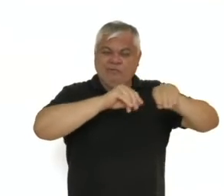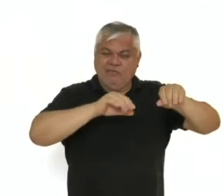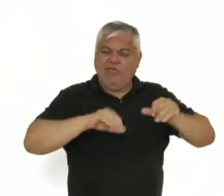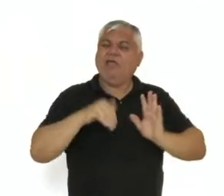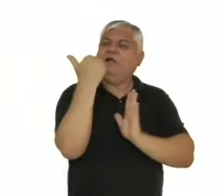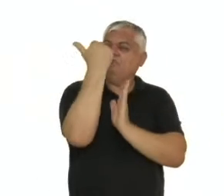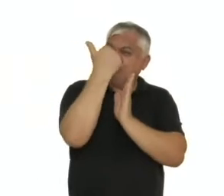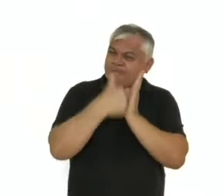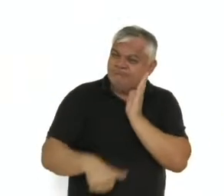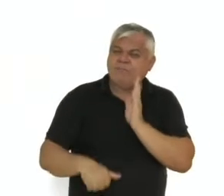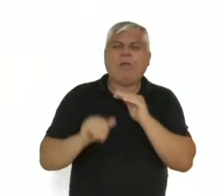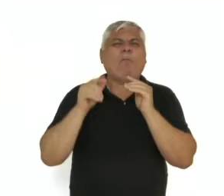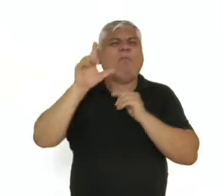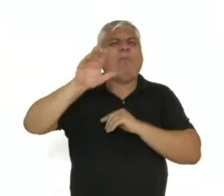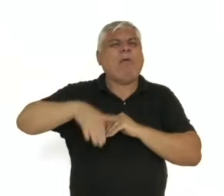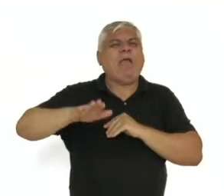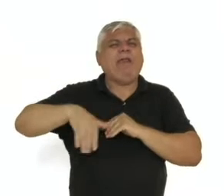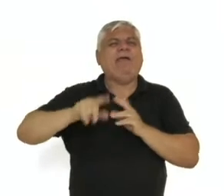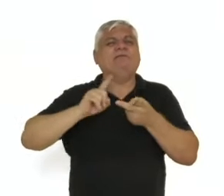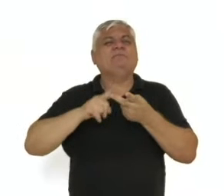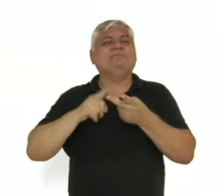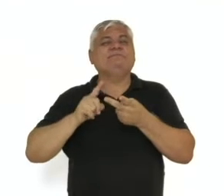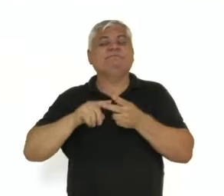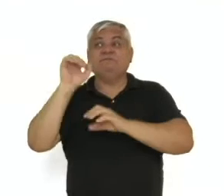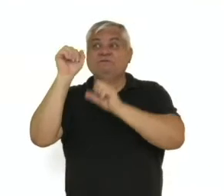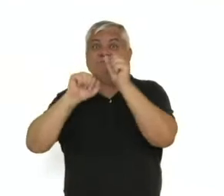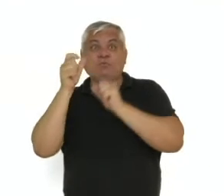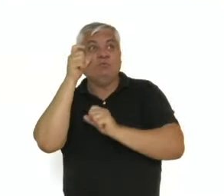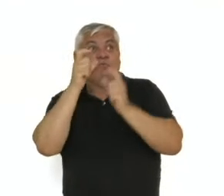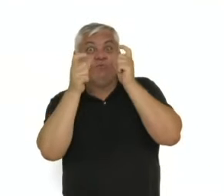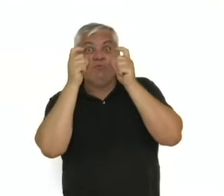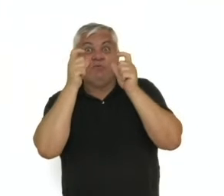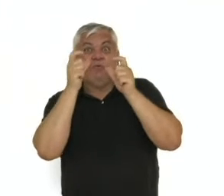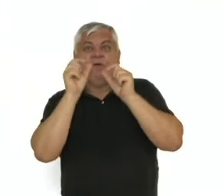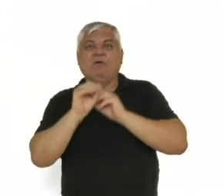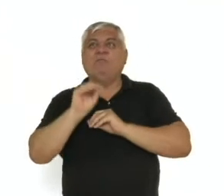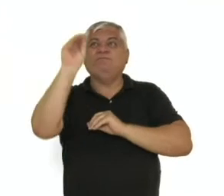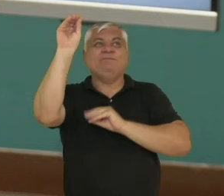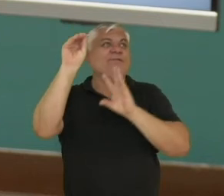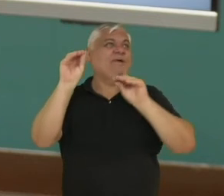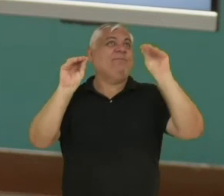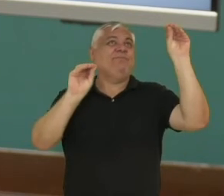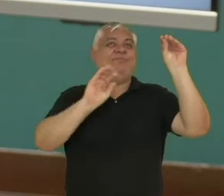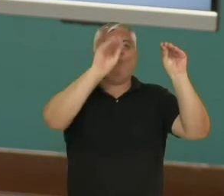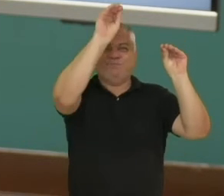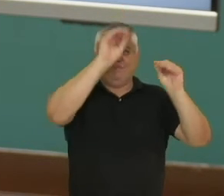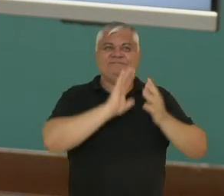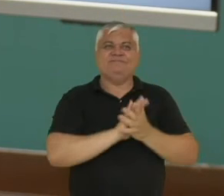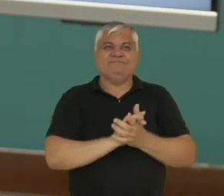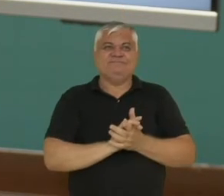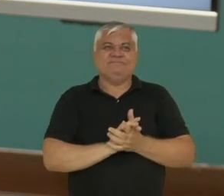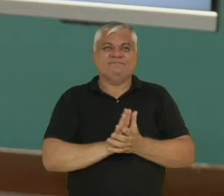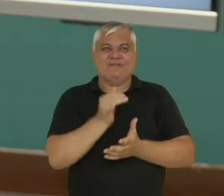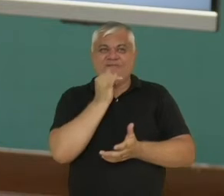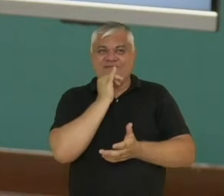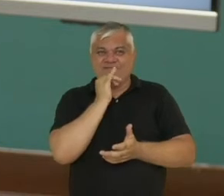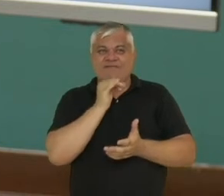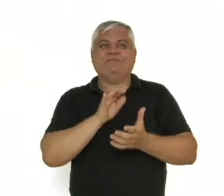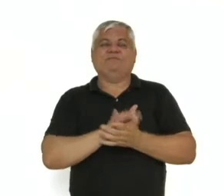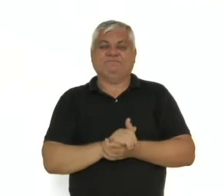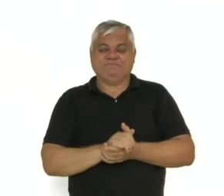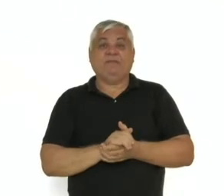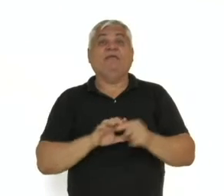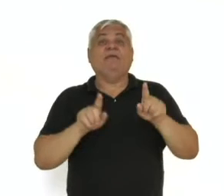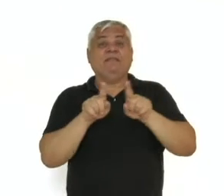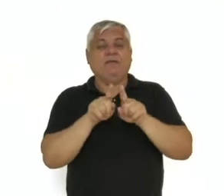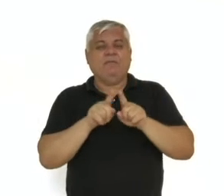por diante, para que as indústrias fossem para outras regiões do nosso país. Então, aqui é um exemplo, ó. Também a partir